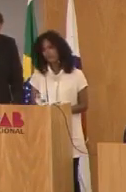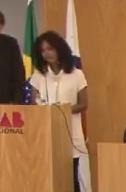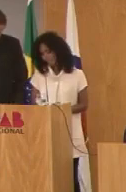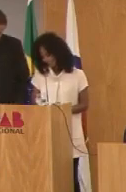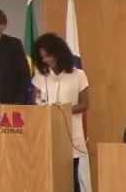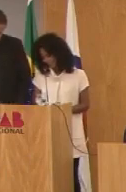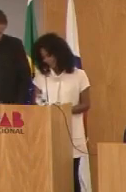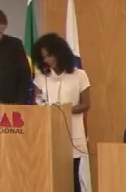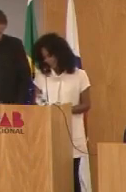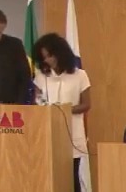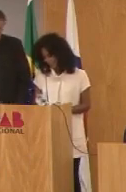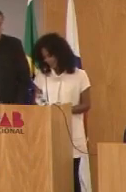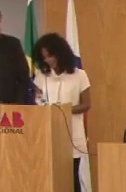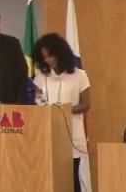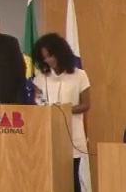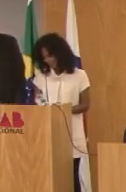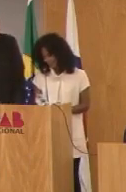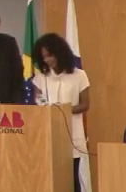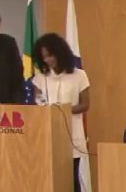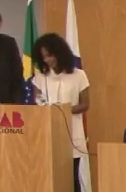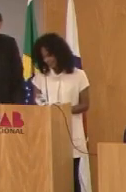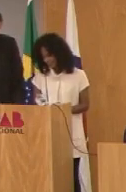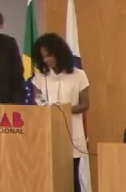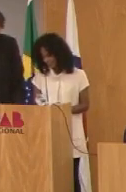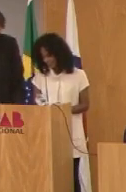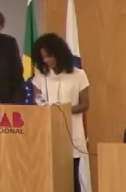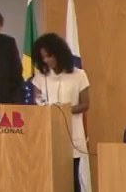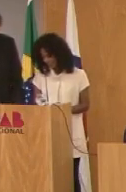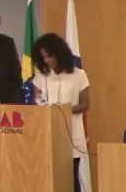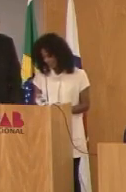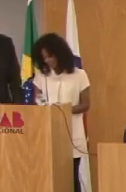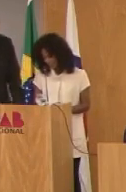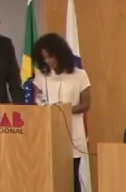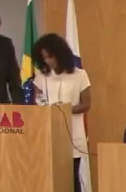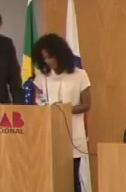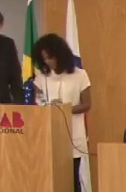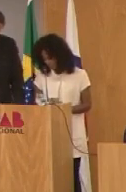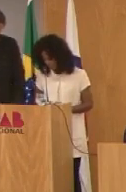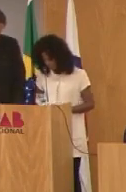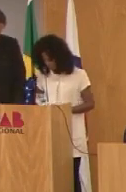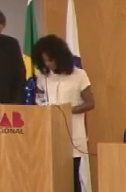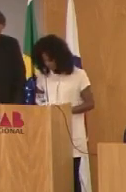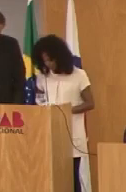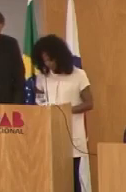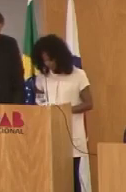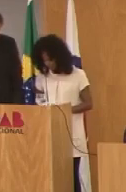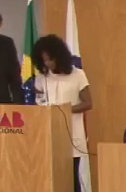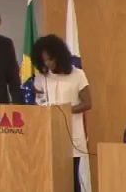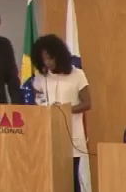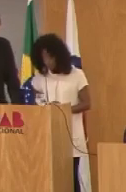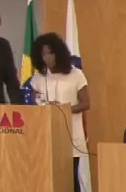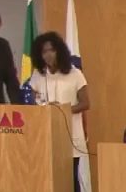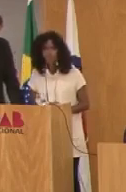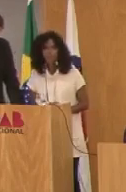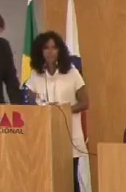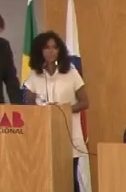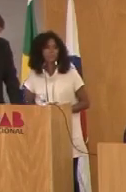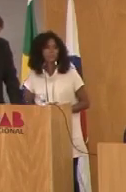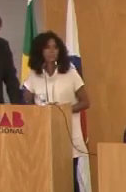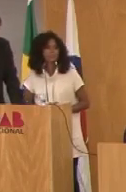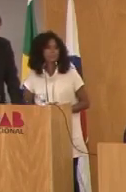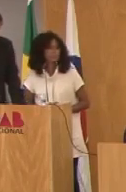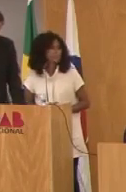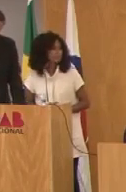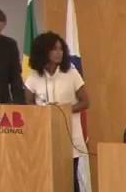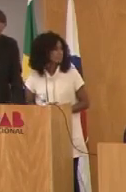outras iniciativas de mobilização devem ser lançadas. O compromisso de todos aqui é o de levar adiante o diálogo